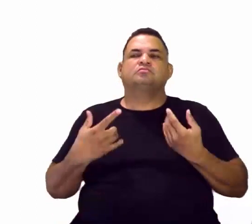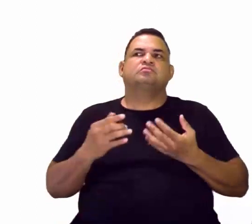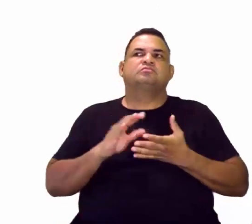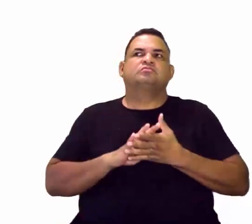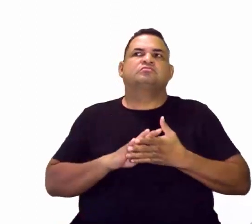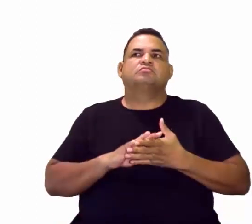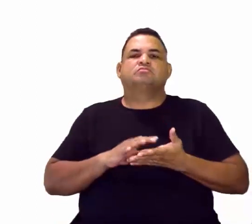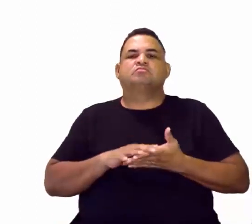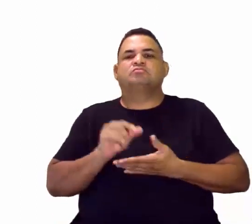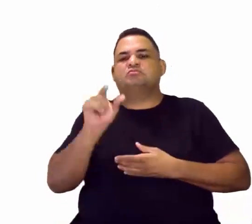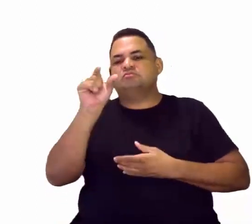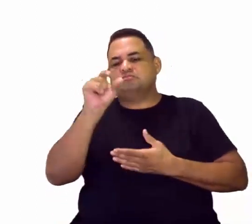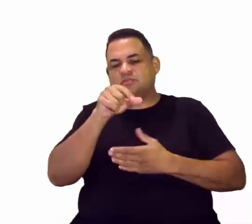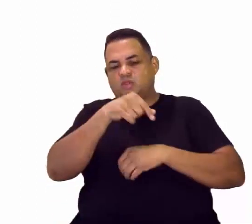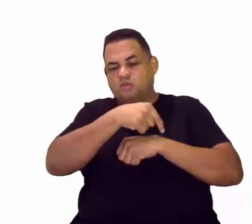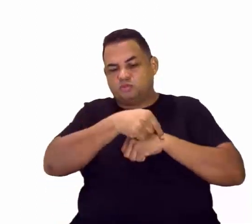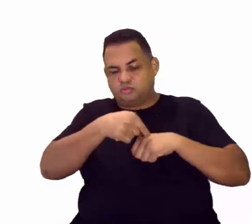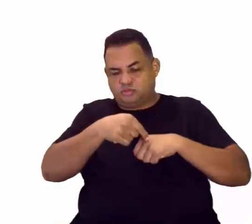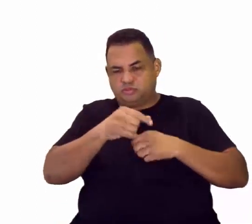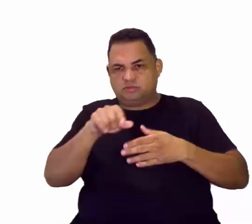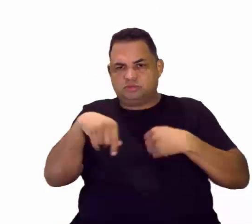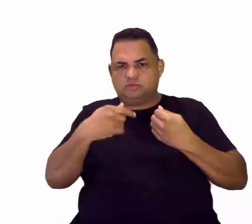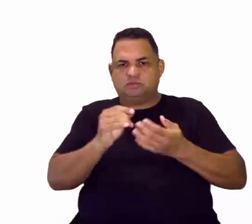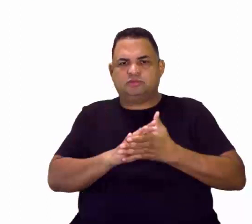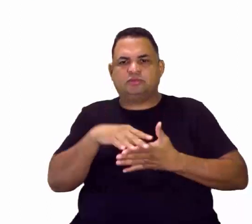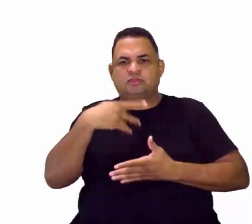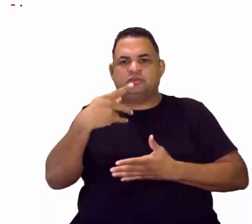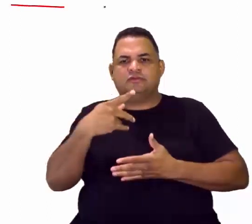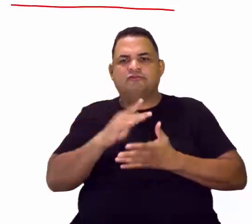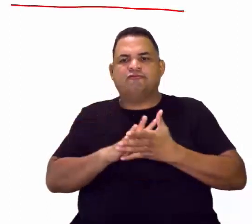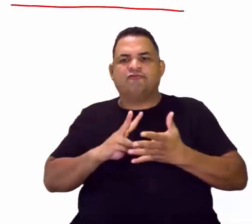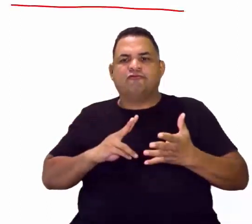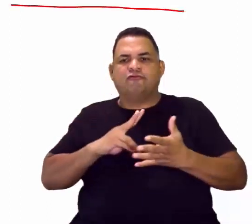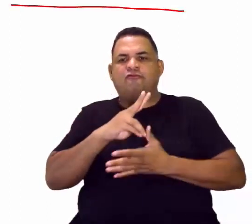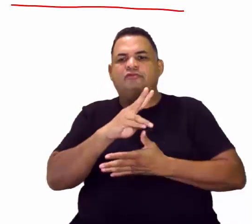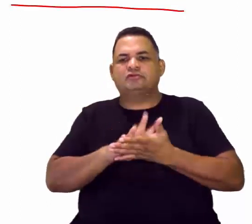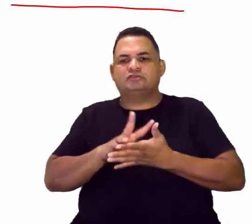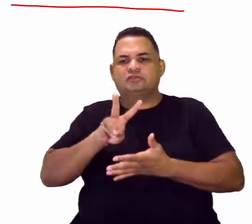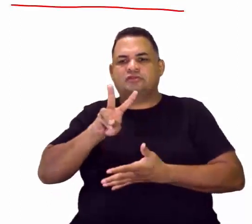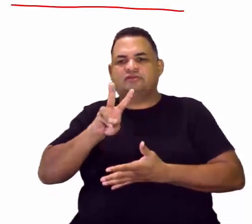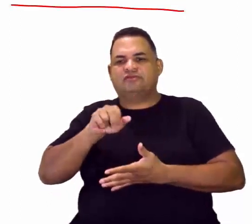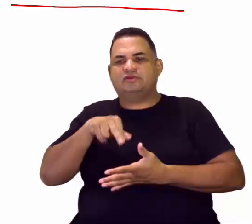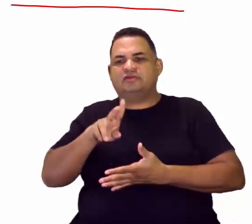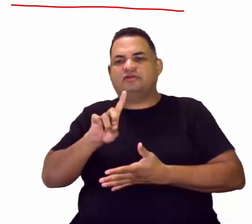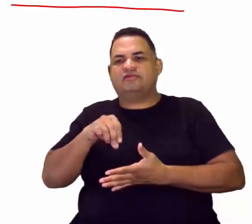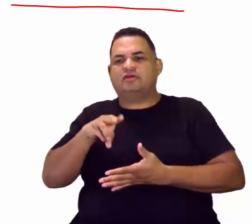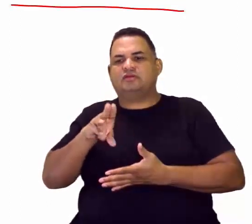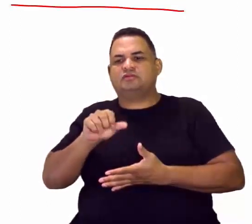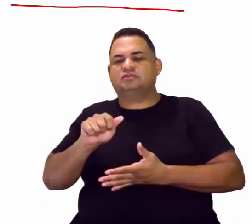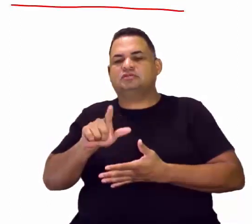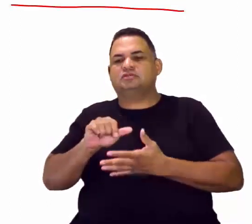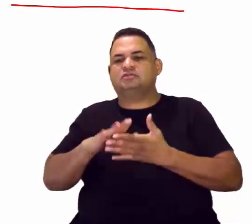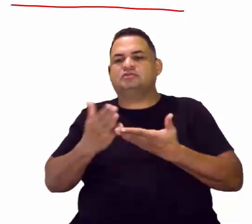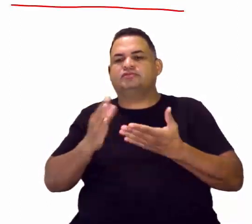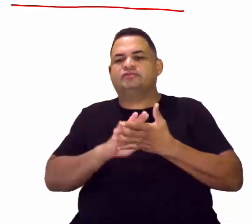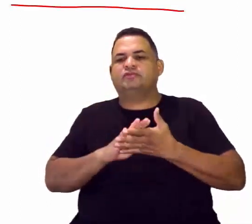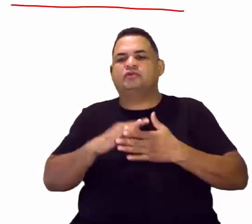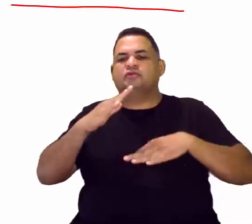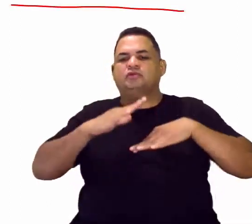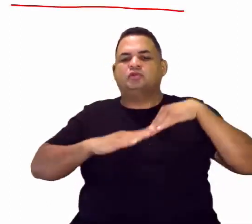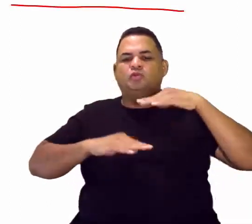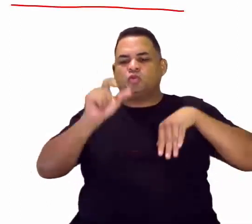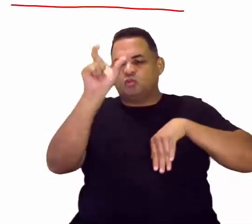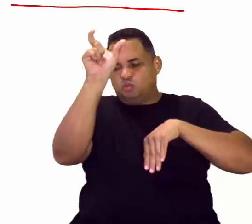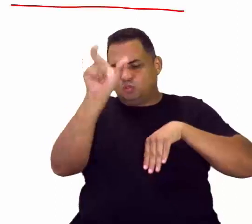essas interações de força de Van der Waals. Por quê? Porque Van der Waals foi um dos cientistas